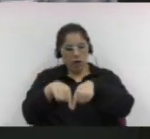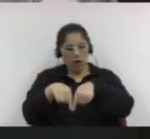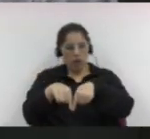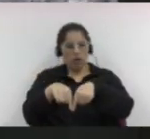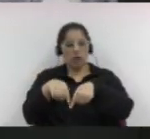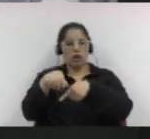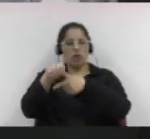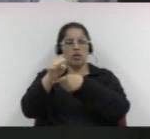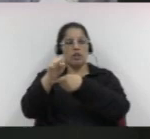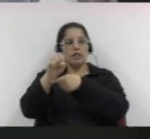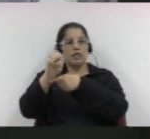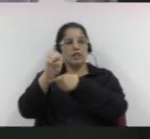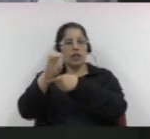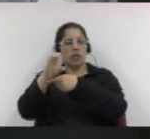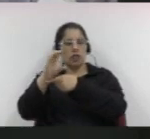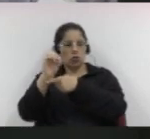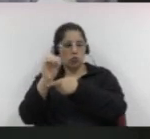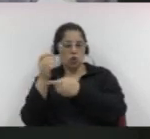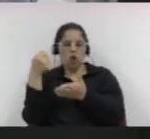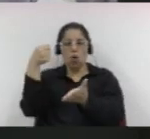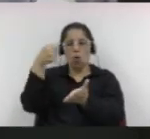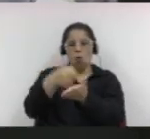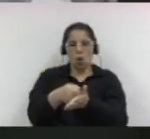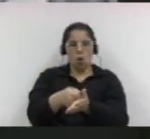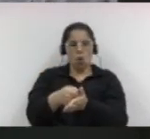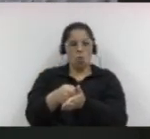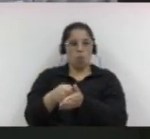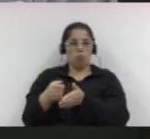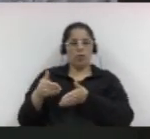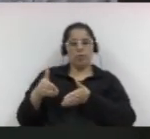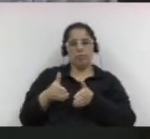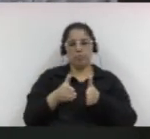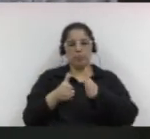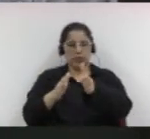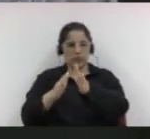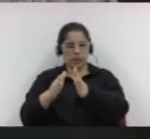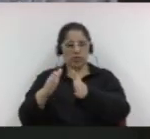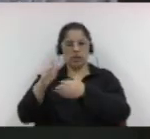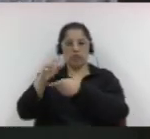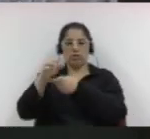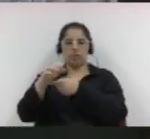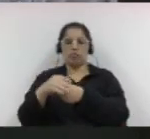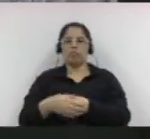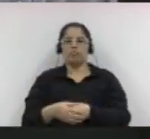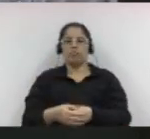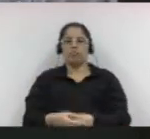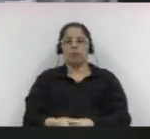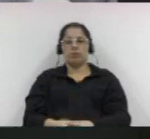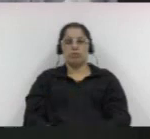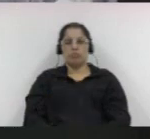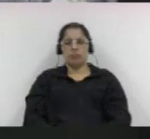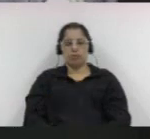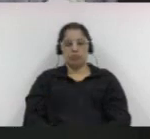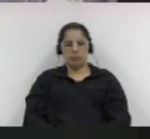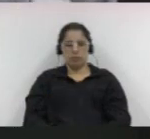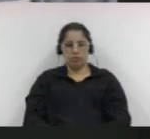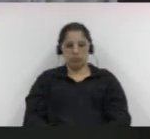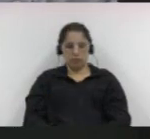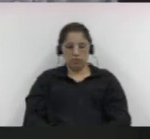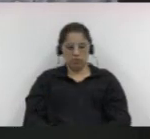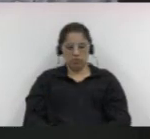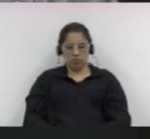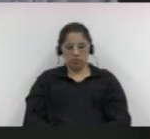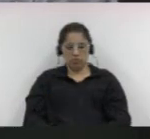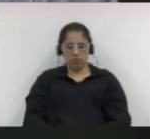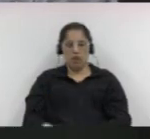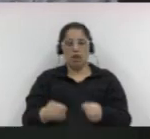época, compra a pista da Varga, deixa como porto seco, logo vizinho de fundo, faz do lado